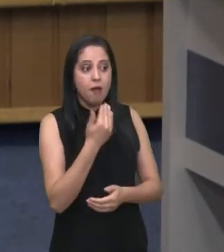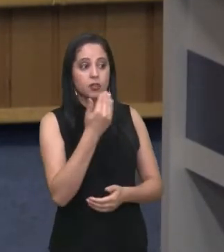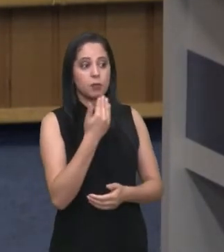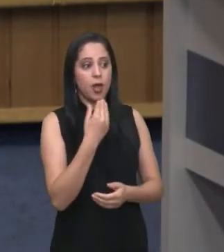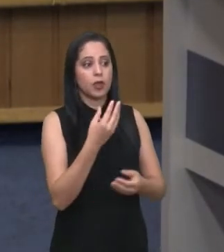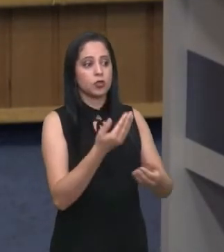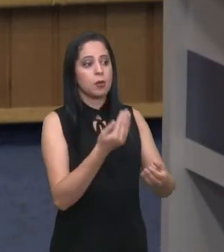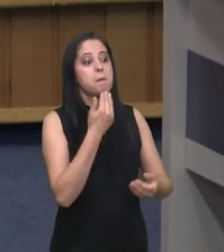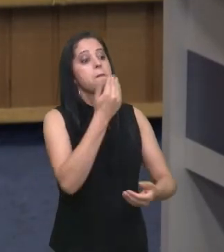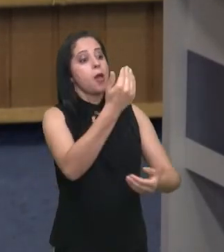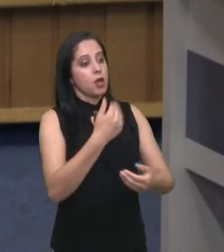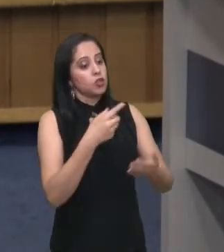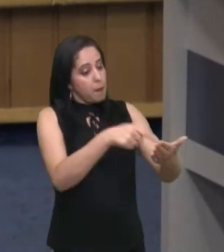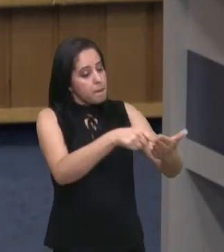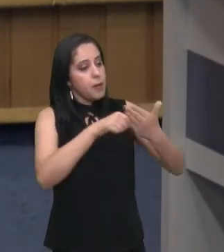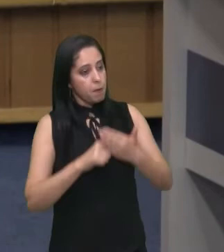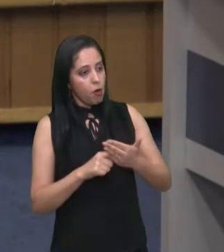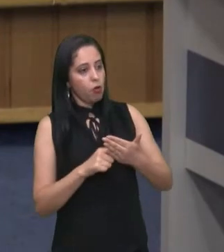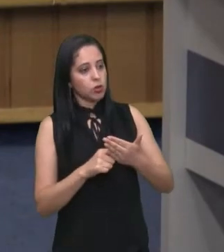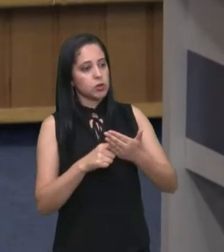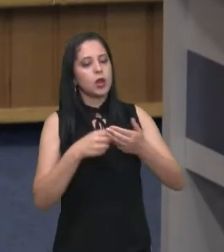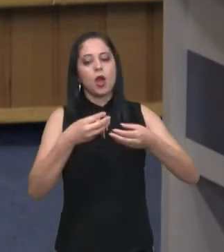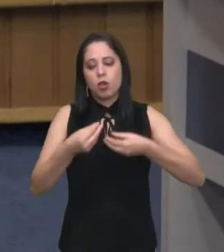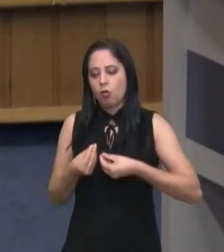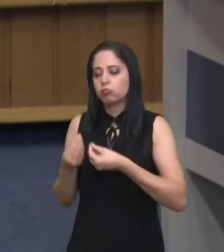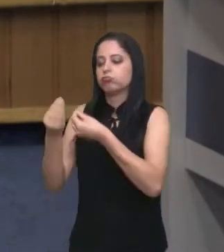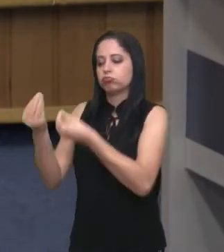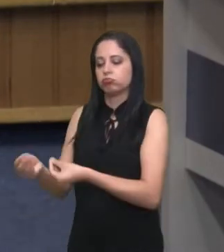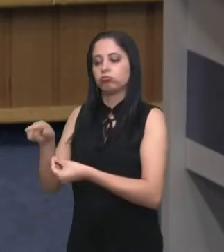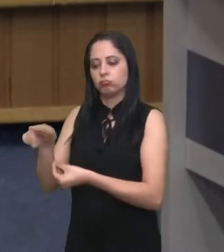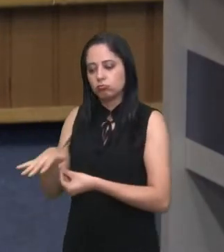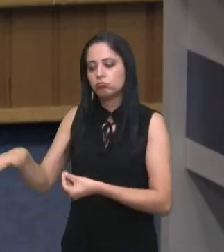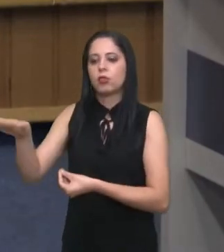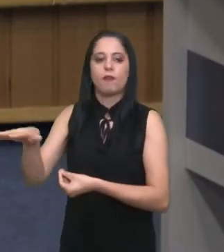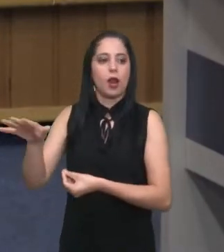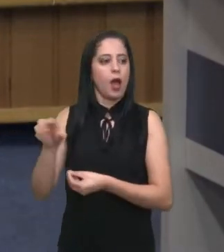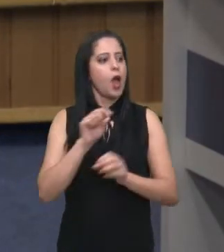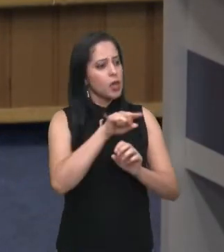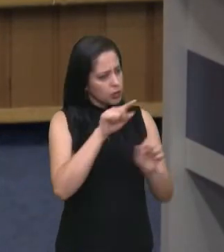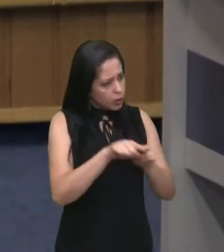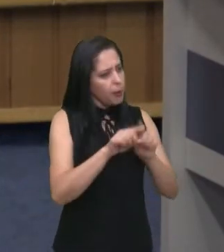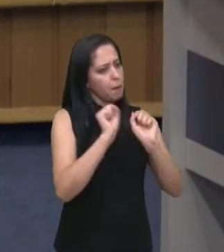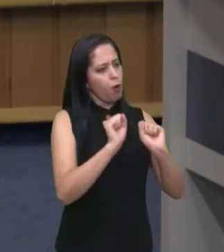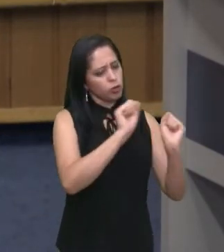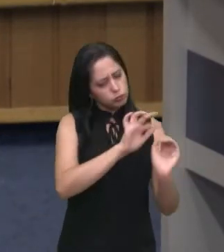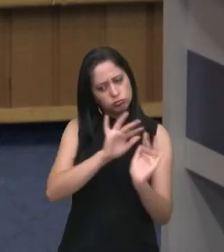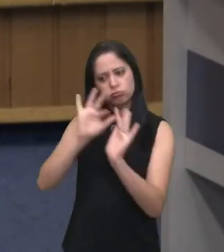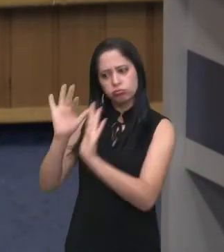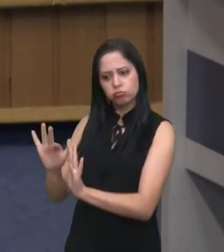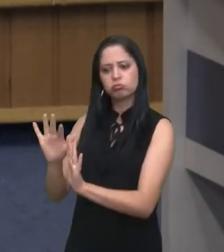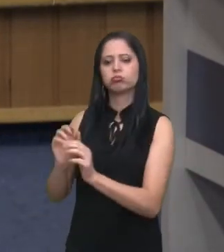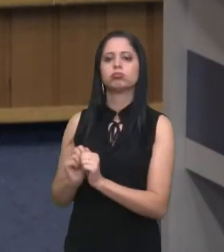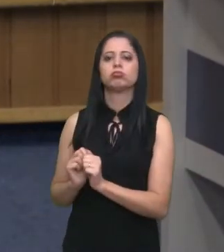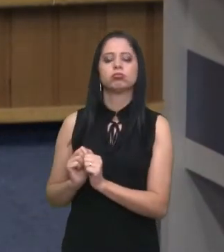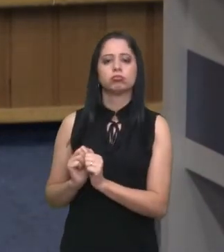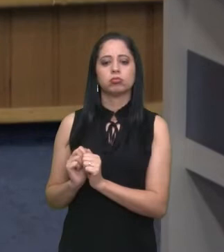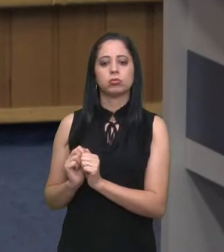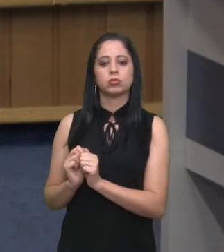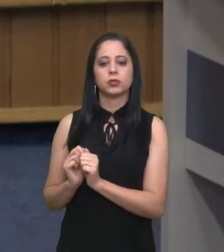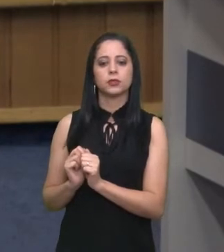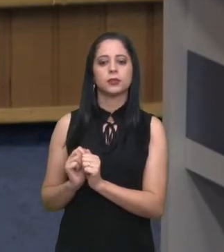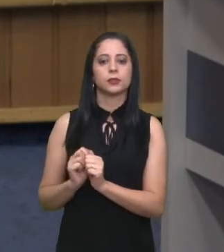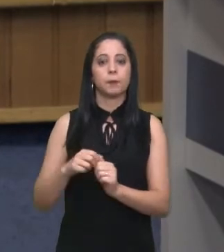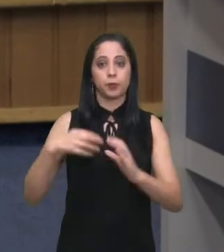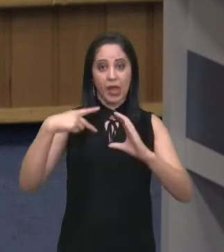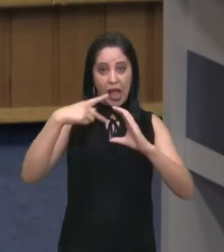mim, que eu vou encaminhar, ou que vocês também estão convidados para participar desse parlamento, vai ser na Câmara, a partir das